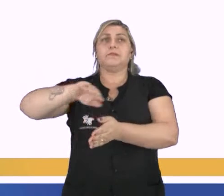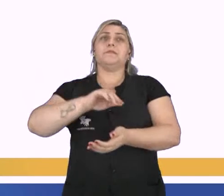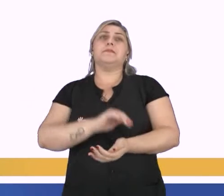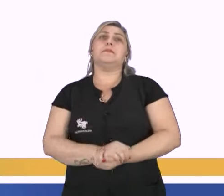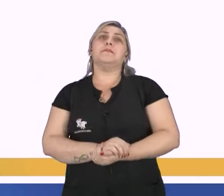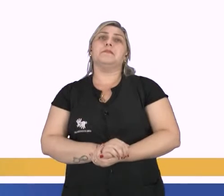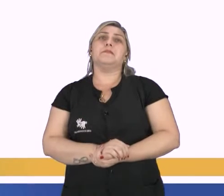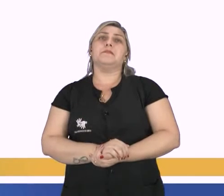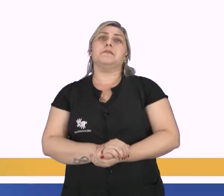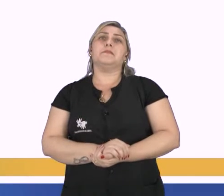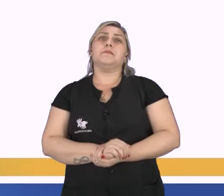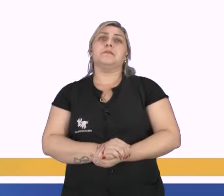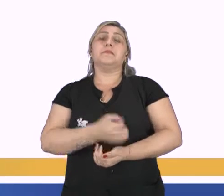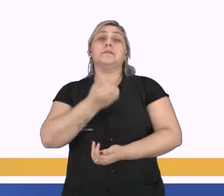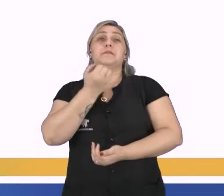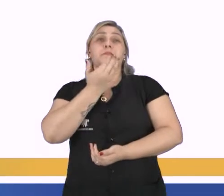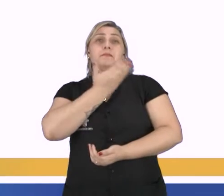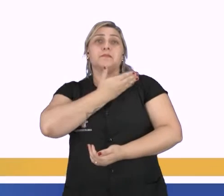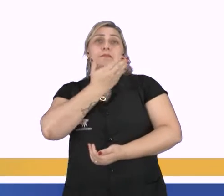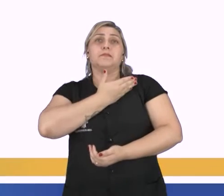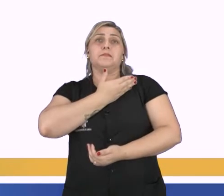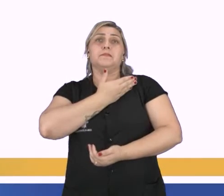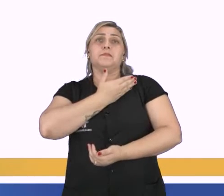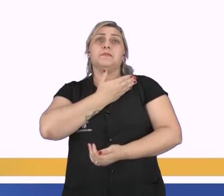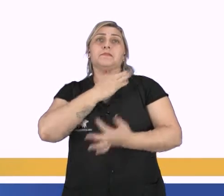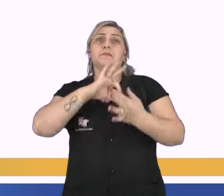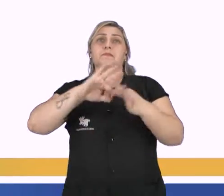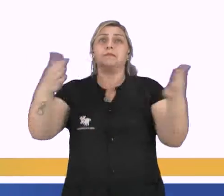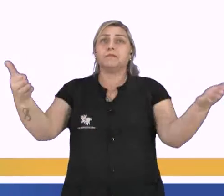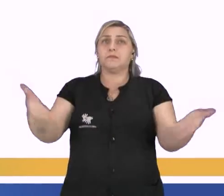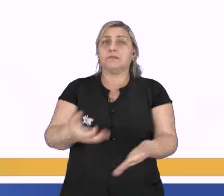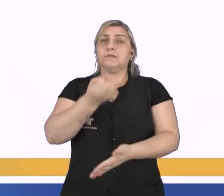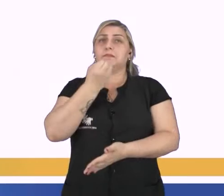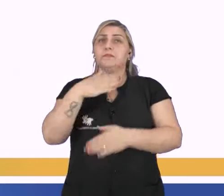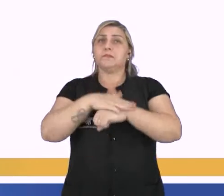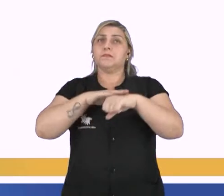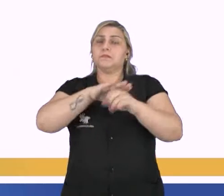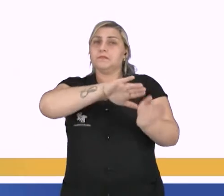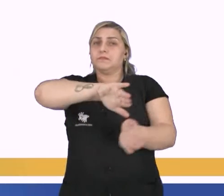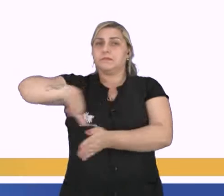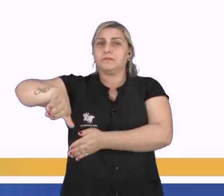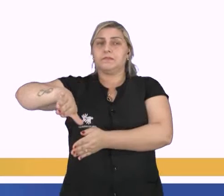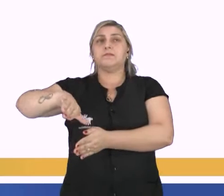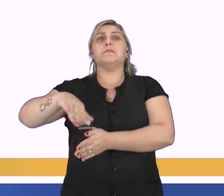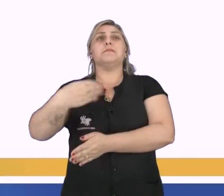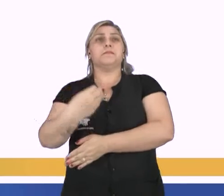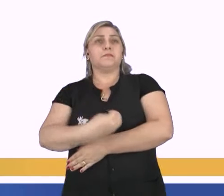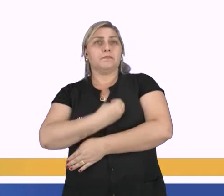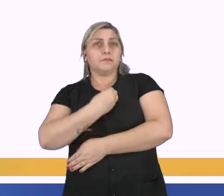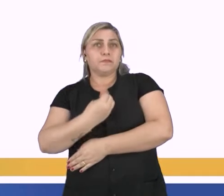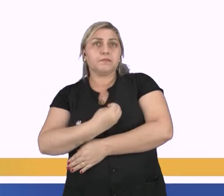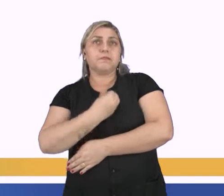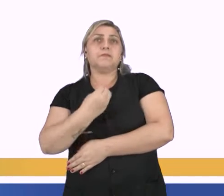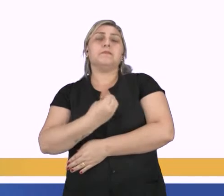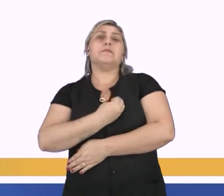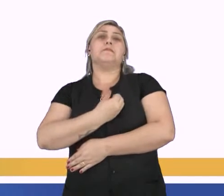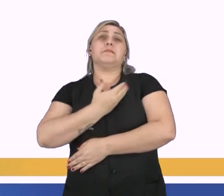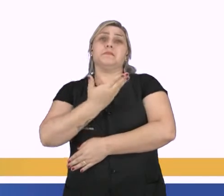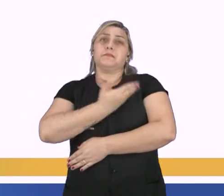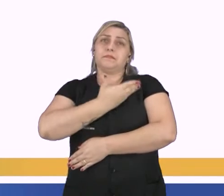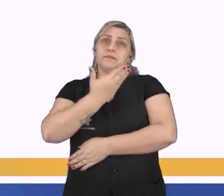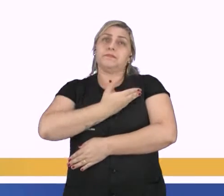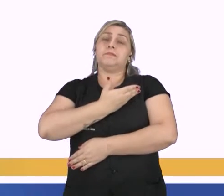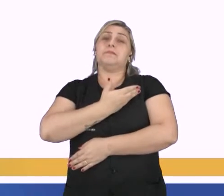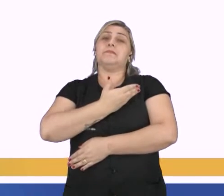lado. Prezados colegas, deixemos agora a boa conversa de lado. Prezados colegas,